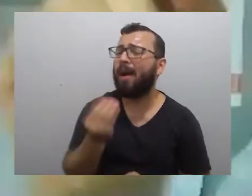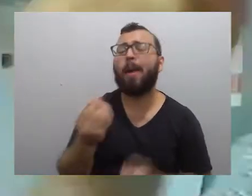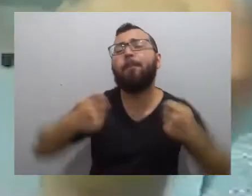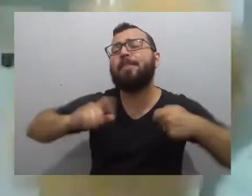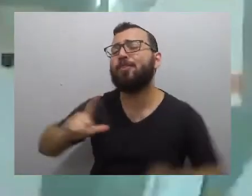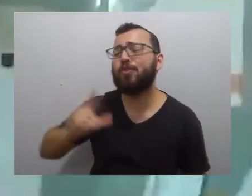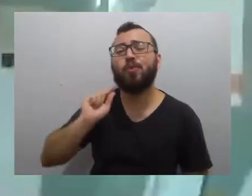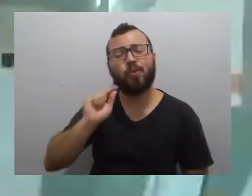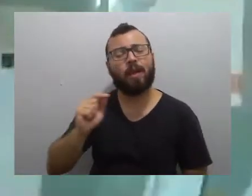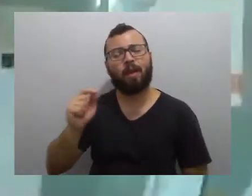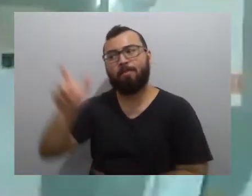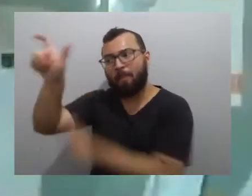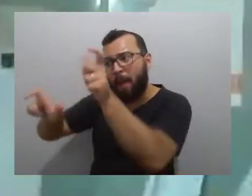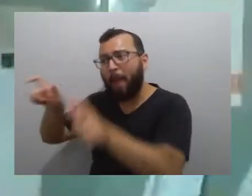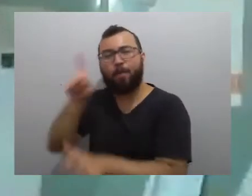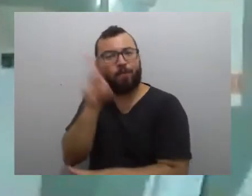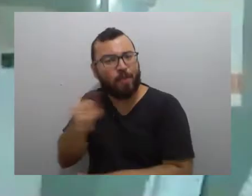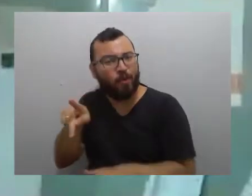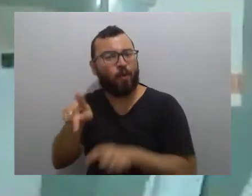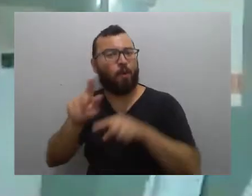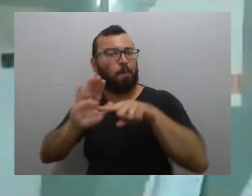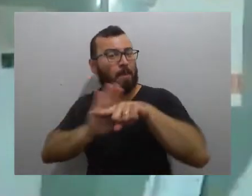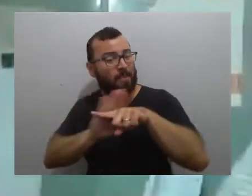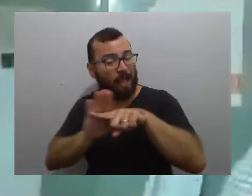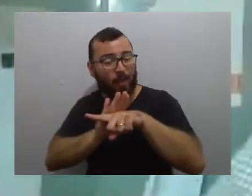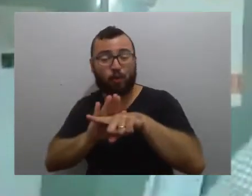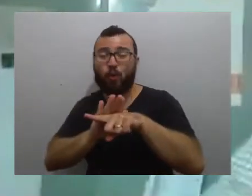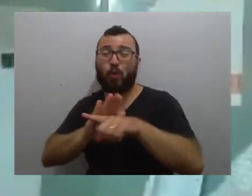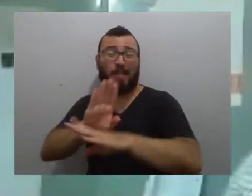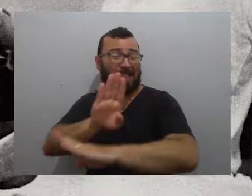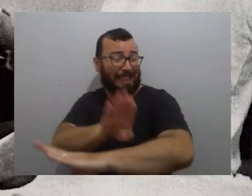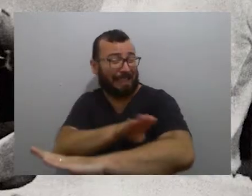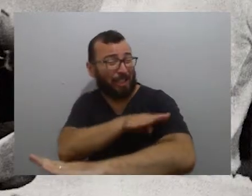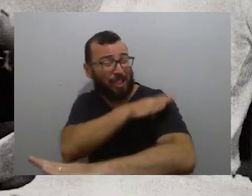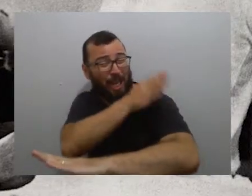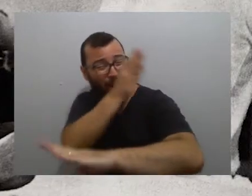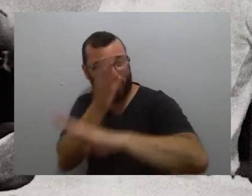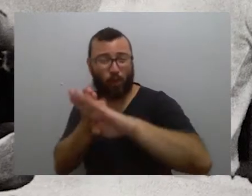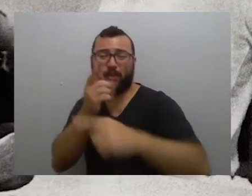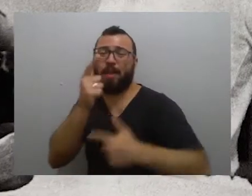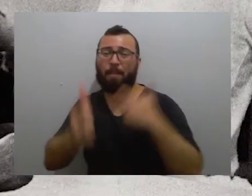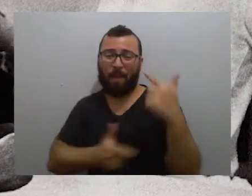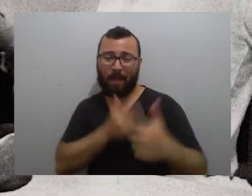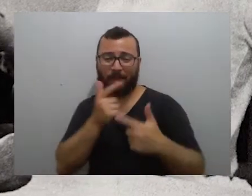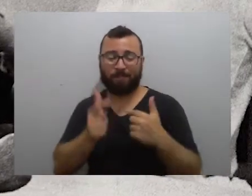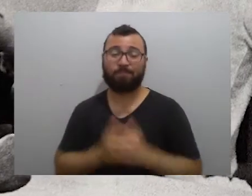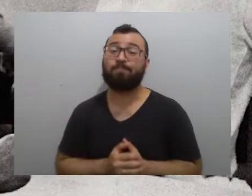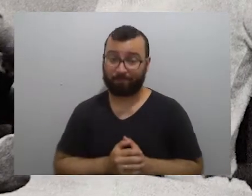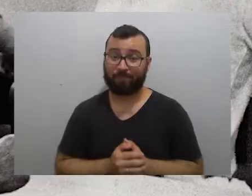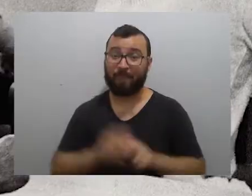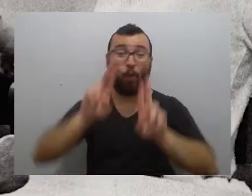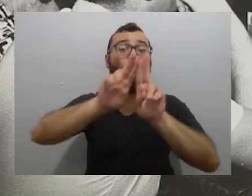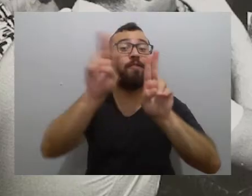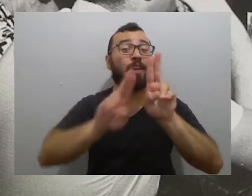primeiro instituto criado com essa finalidade foi o Instituto de Ciências Sociais. Em 1959, foi criado o